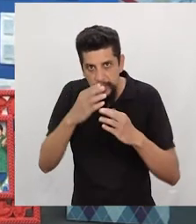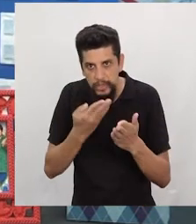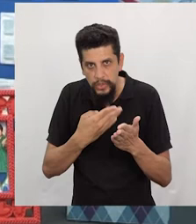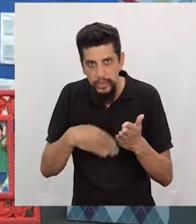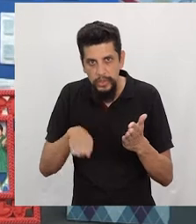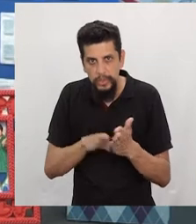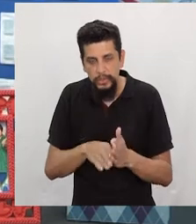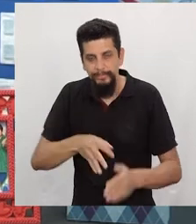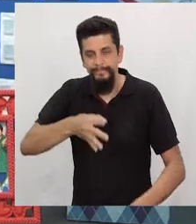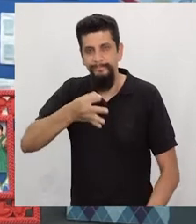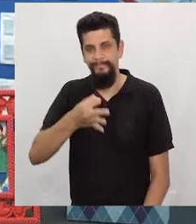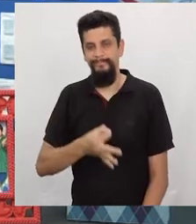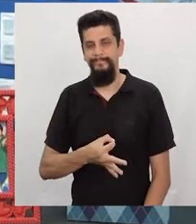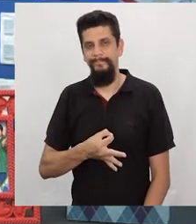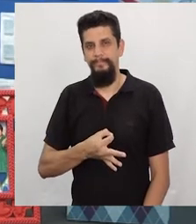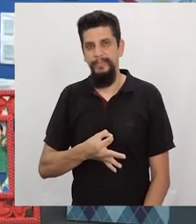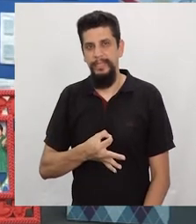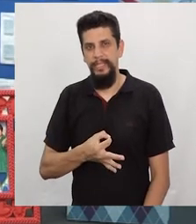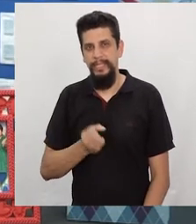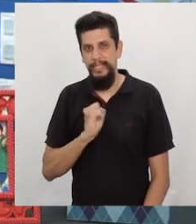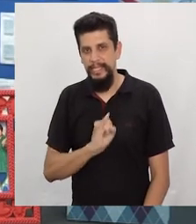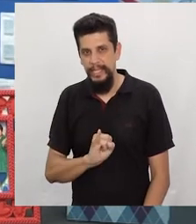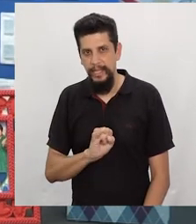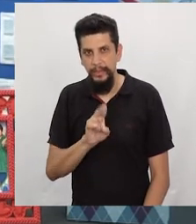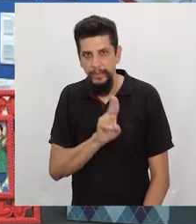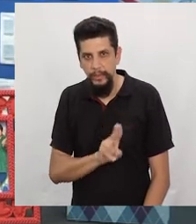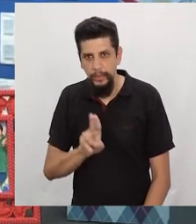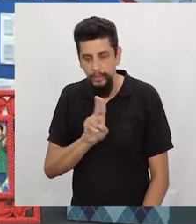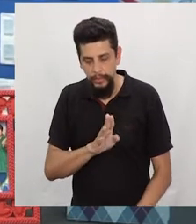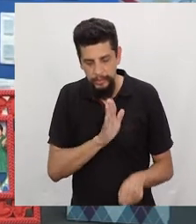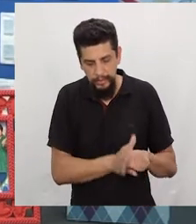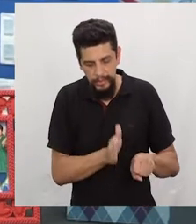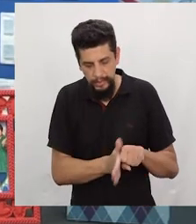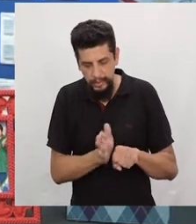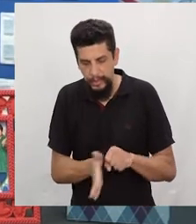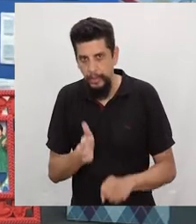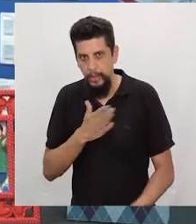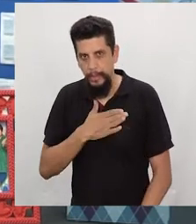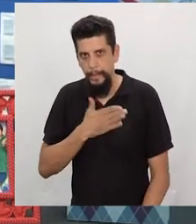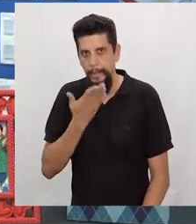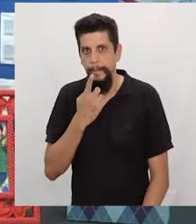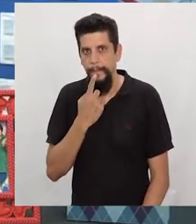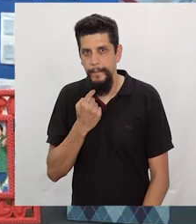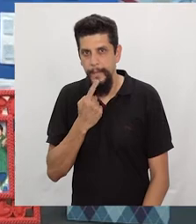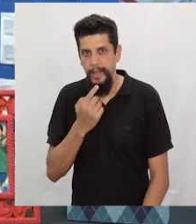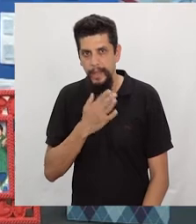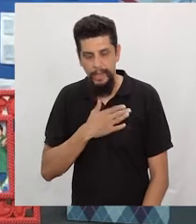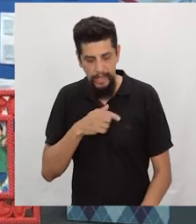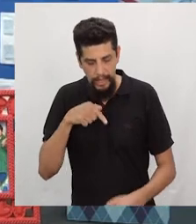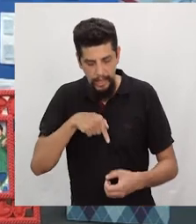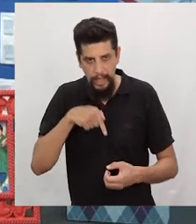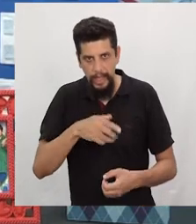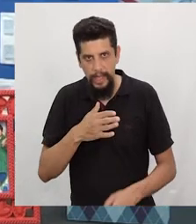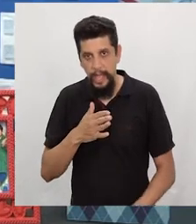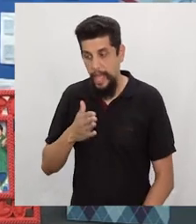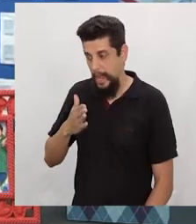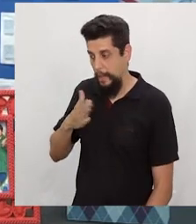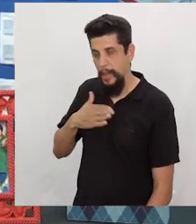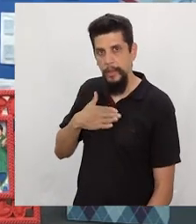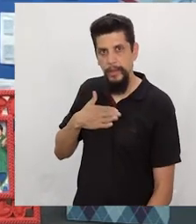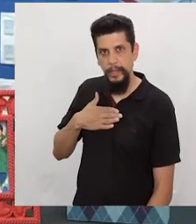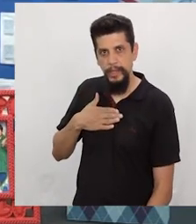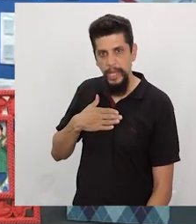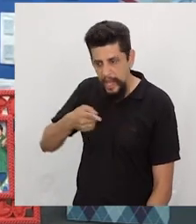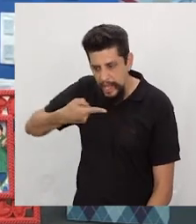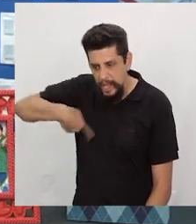chegamos a uma conclusão. Se ela utilizou os tomates do meu pai, aquele estrogonofe era meu e